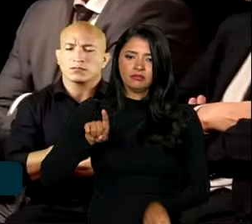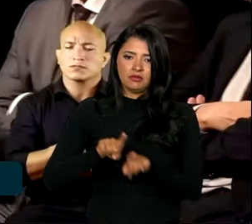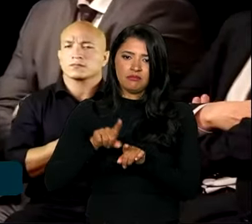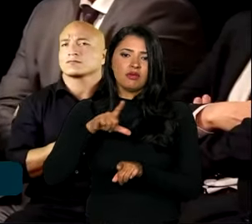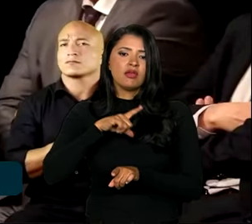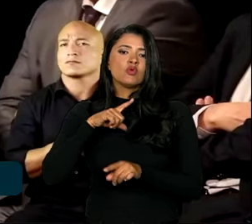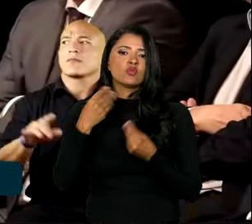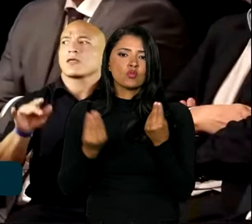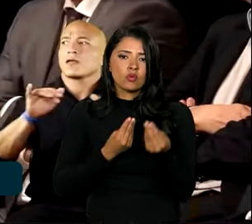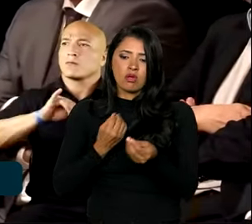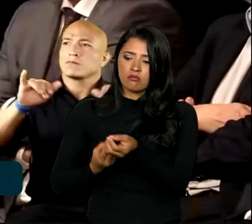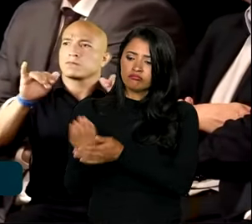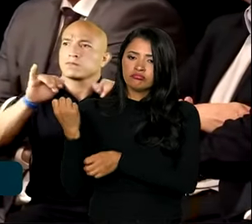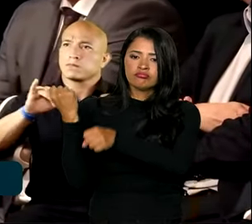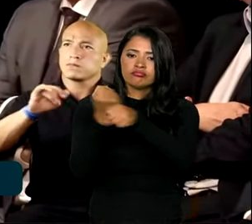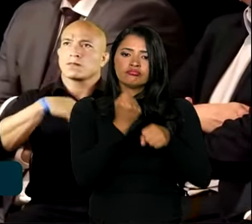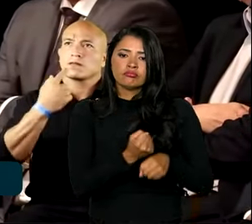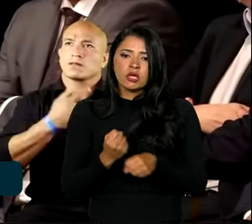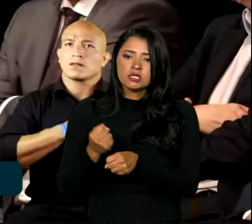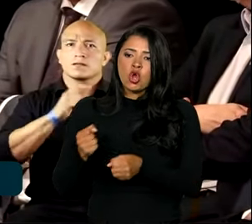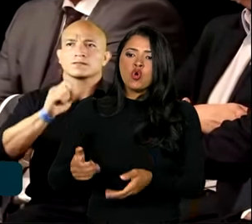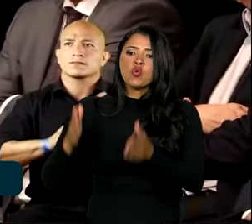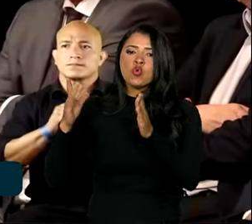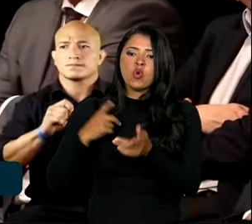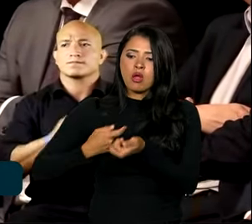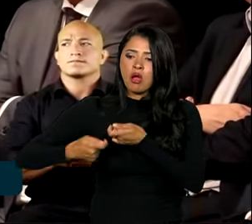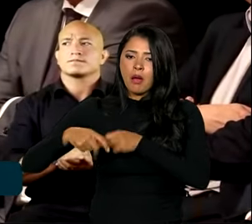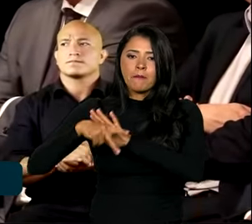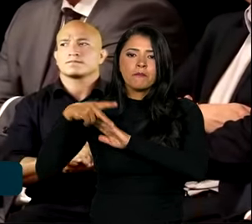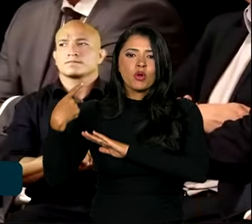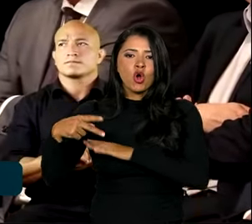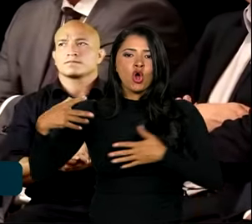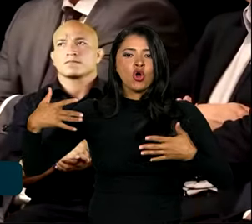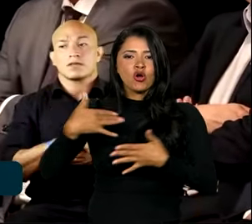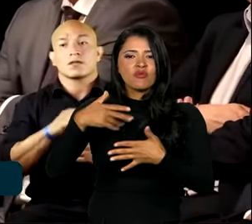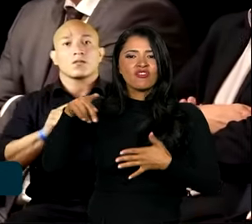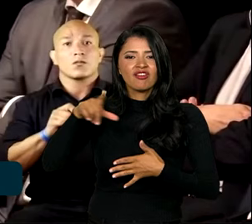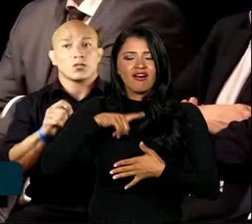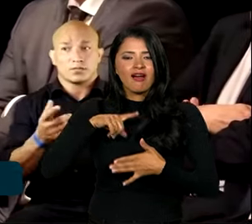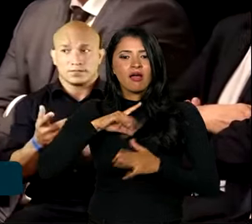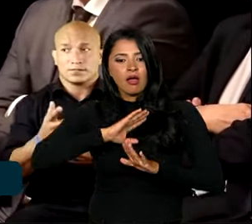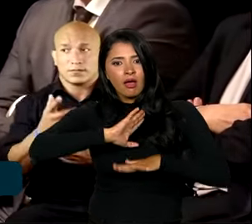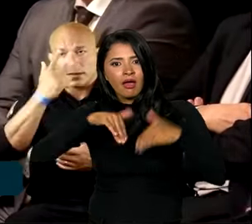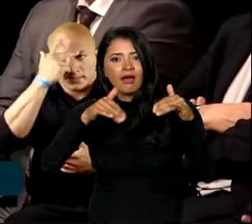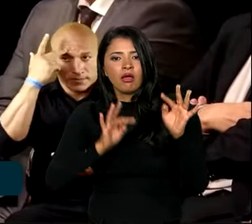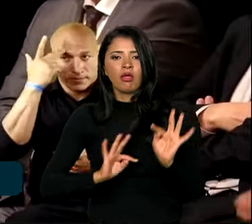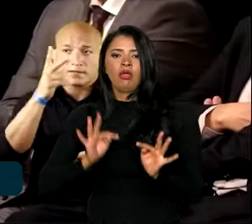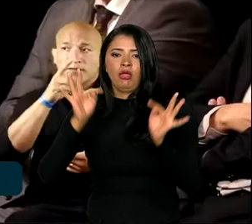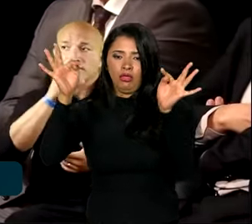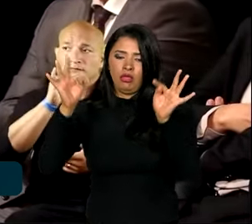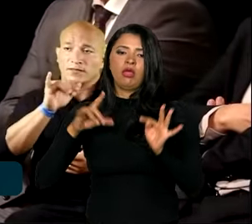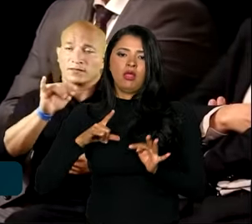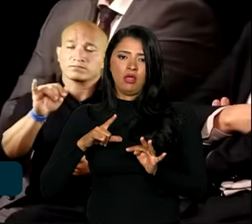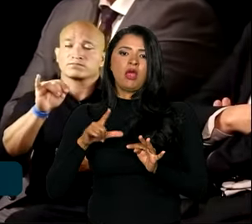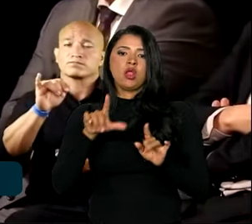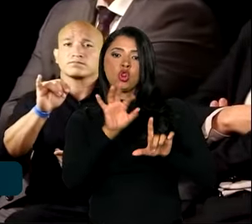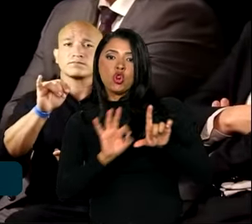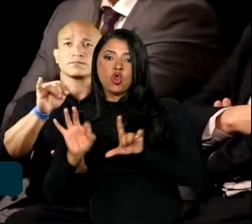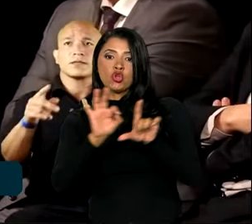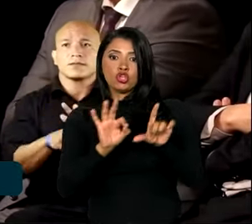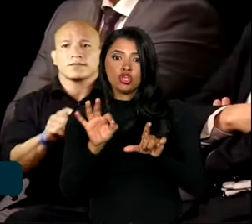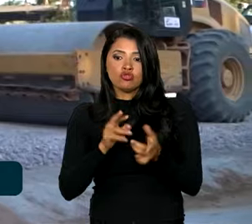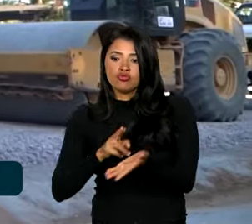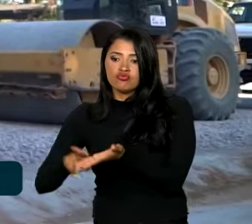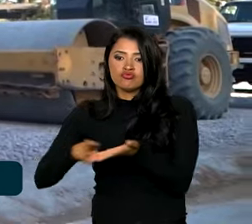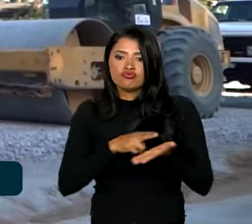a construção de um complexo operacional da cidade e a modernização do parque logístico de serviços